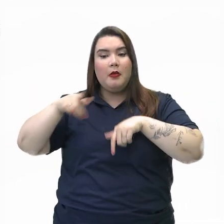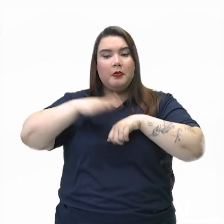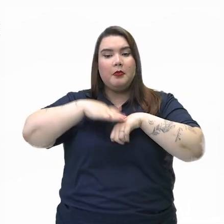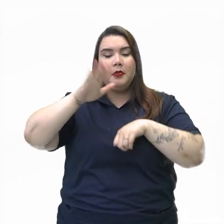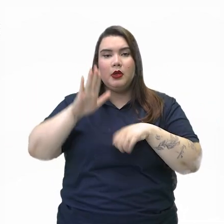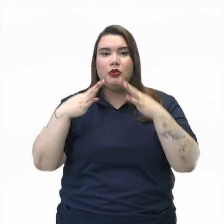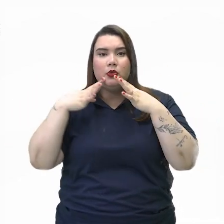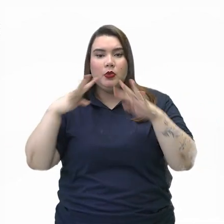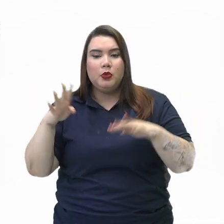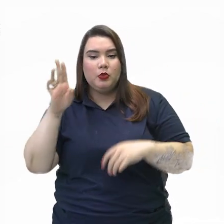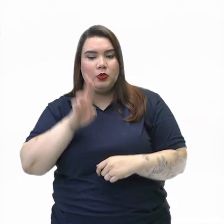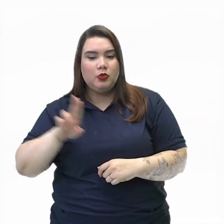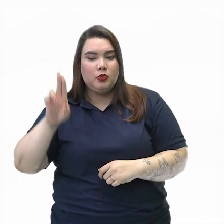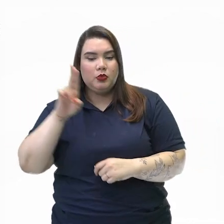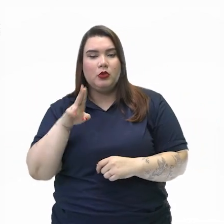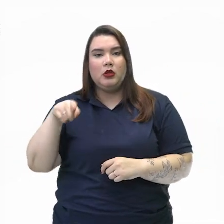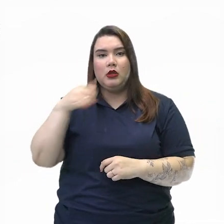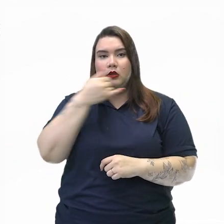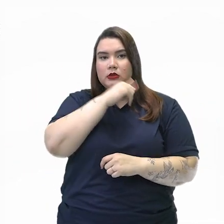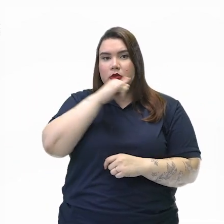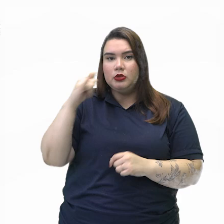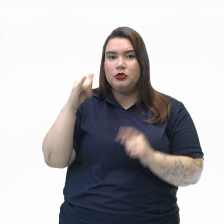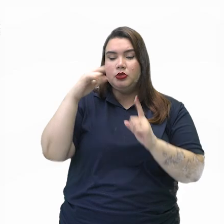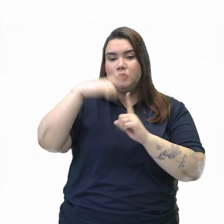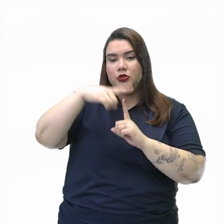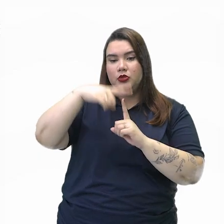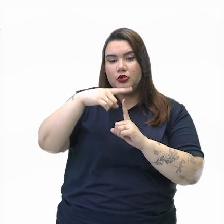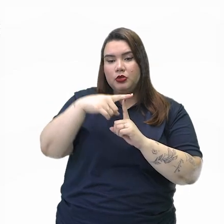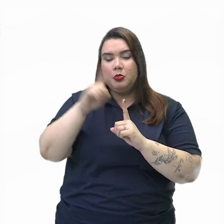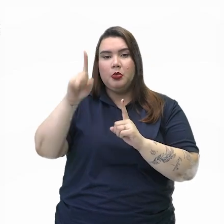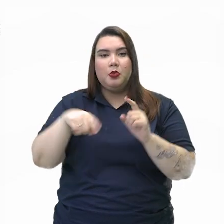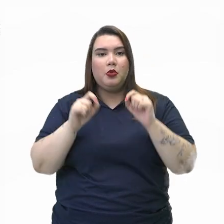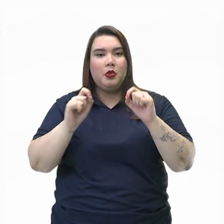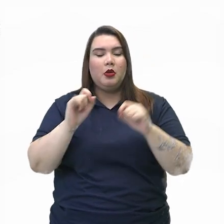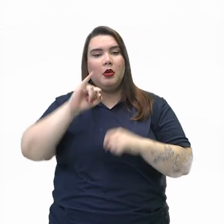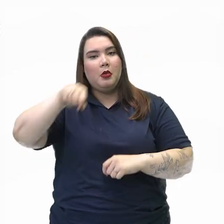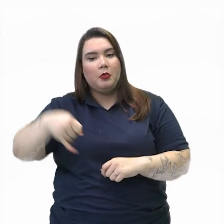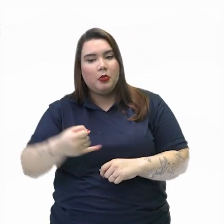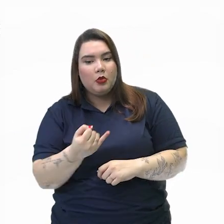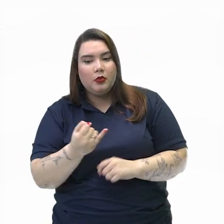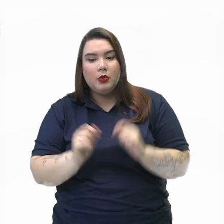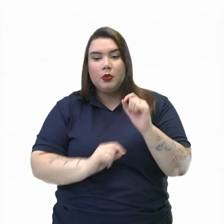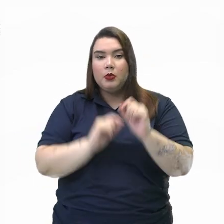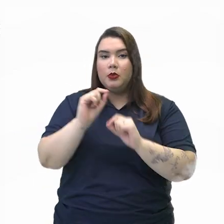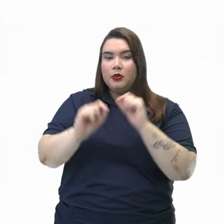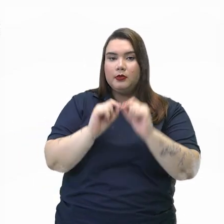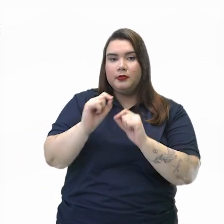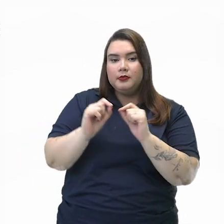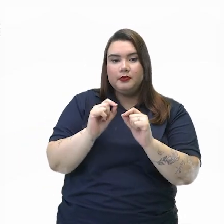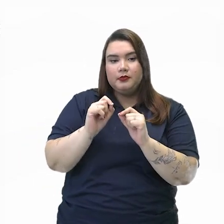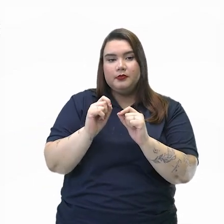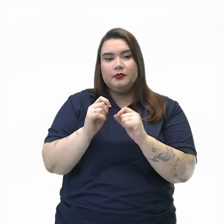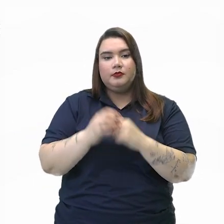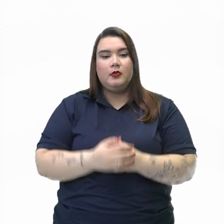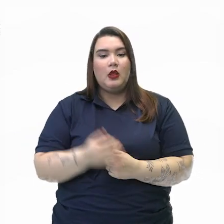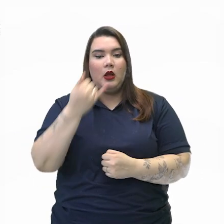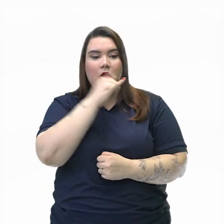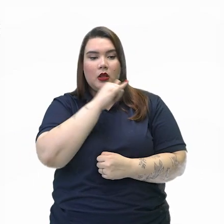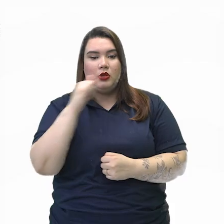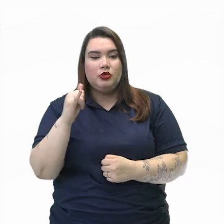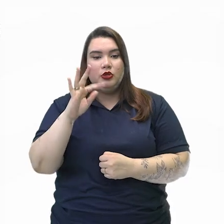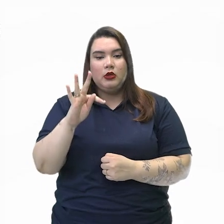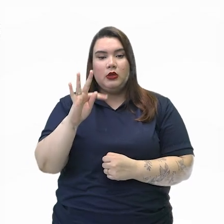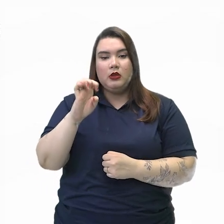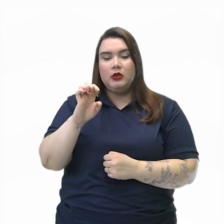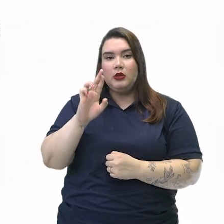mais comuns de aproveitamento da energia solar são o aproveitamento de quem? Da energia